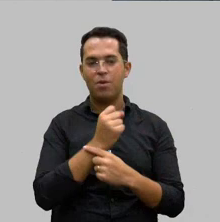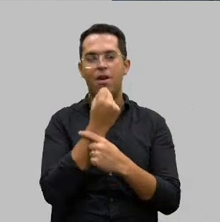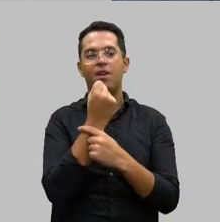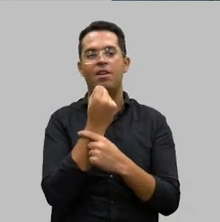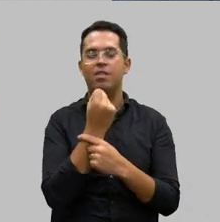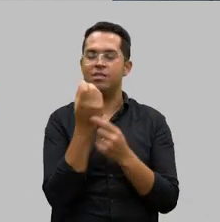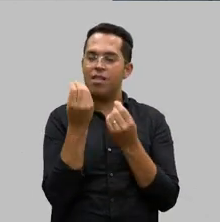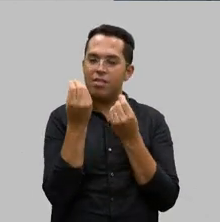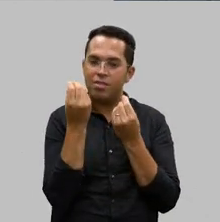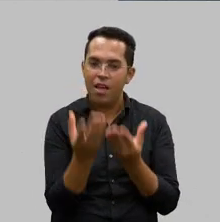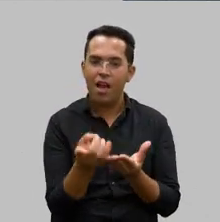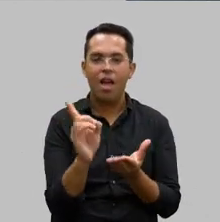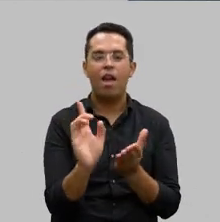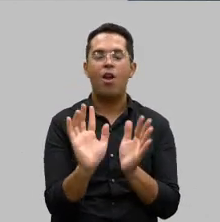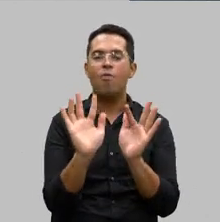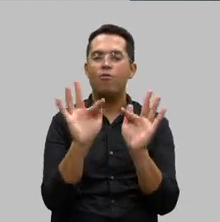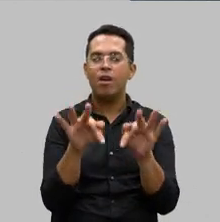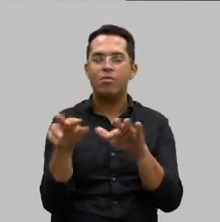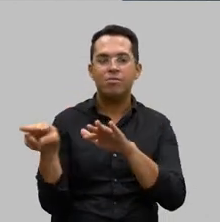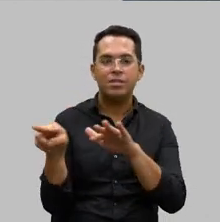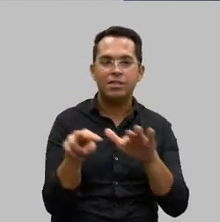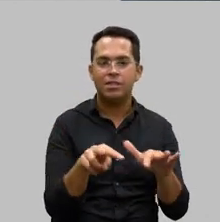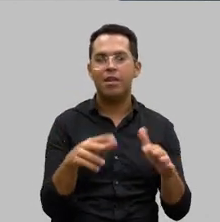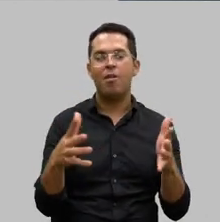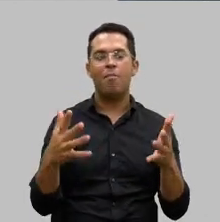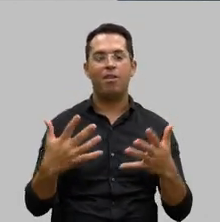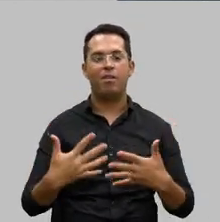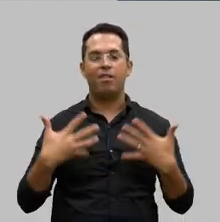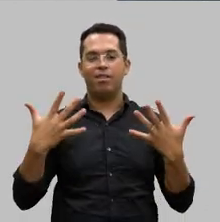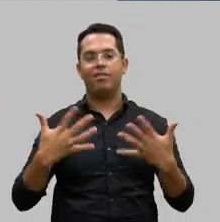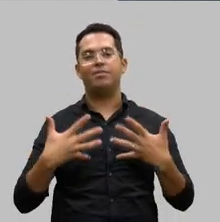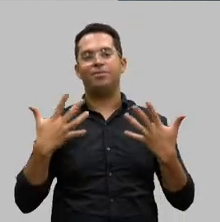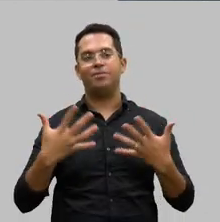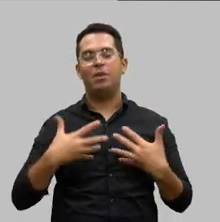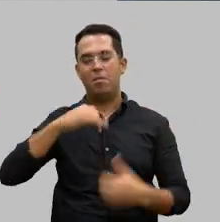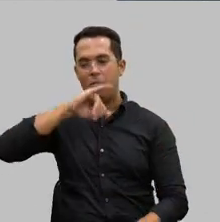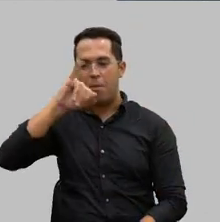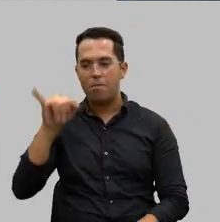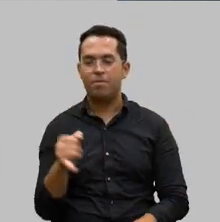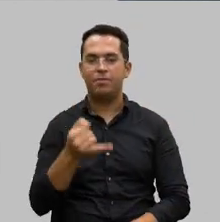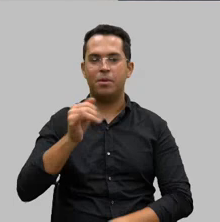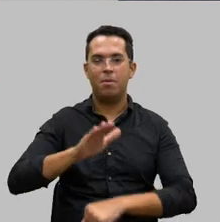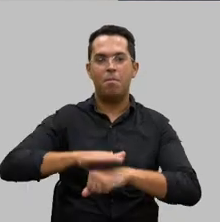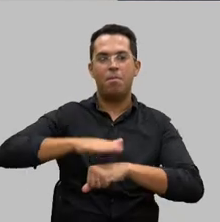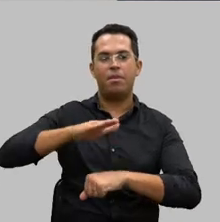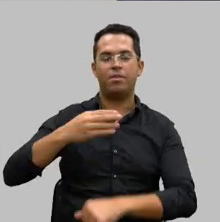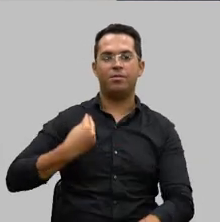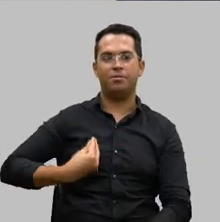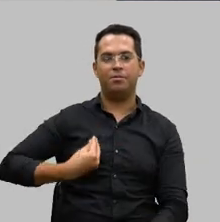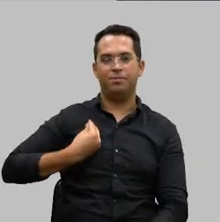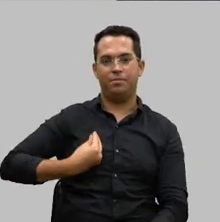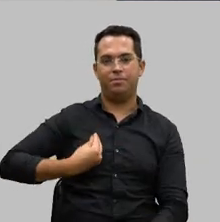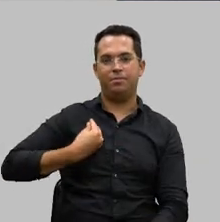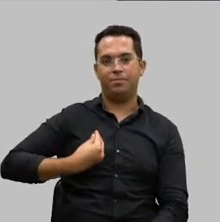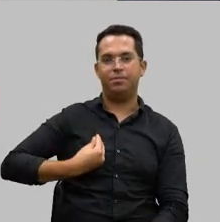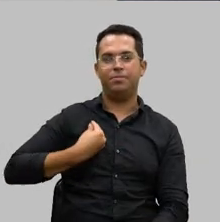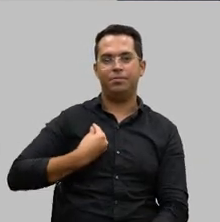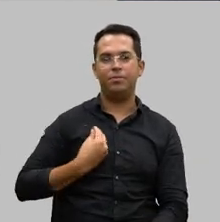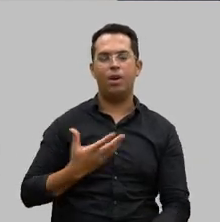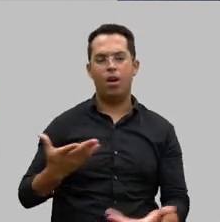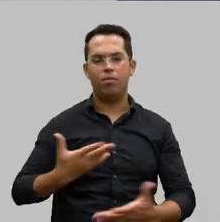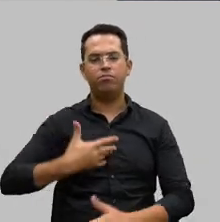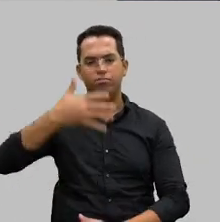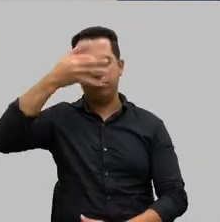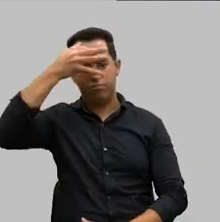um final de semana com maior dignidade aproveitando um pouco a vida então eu tenho certeza que essa audiência pública ela vai